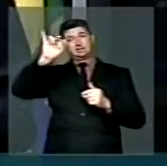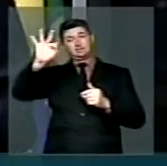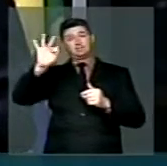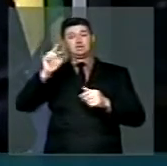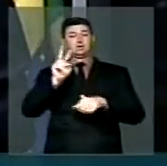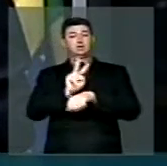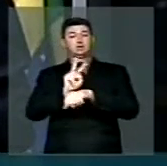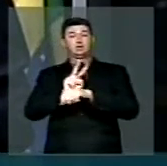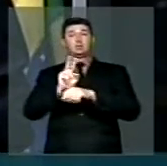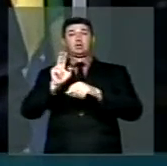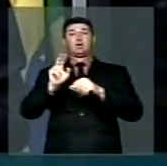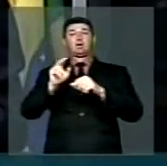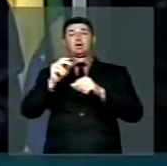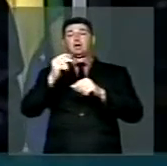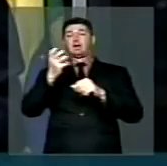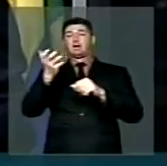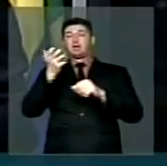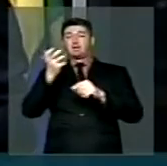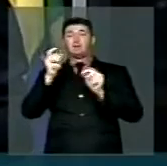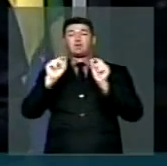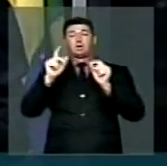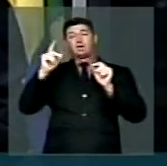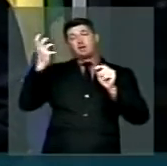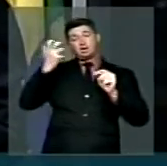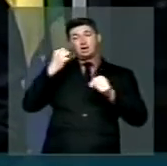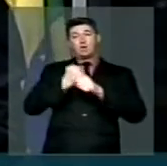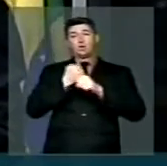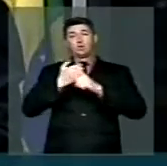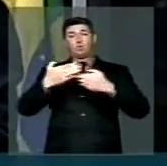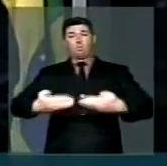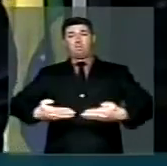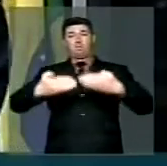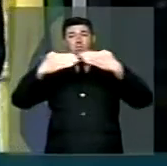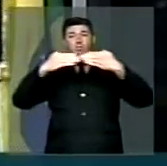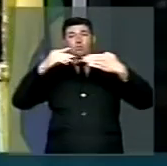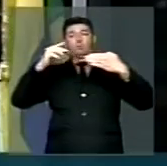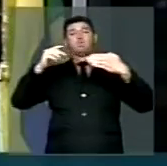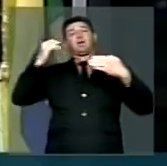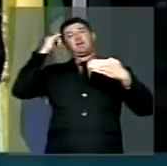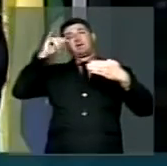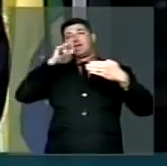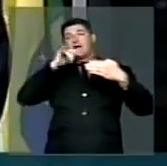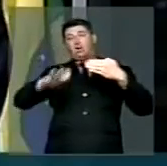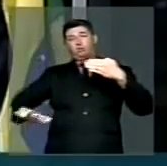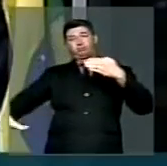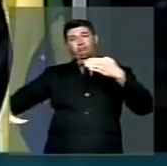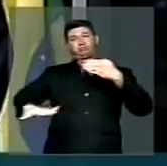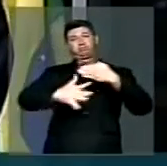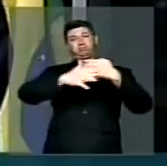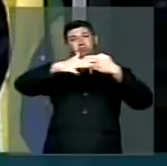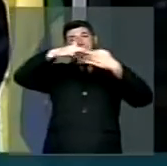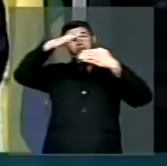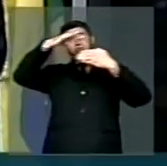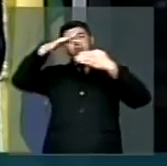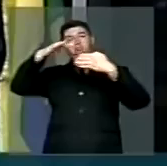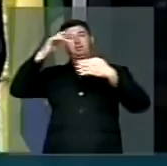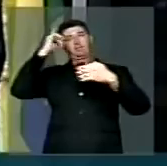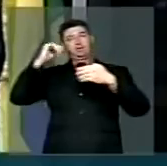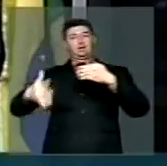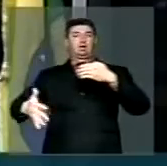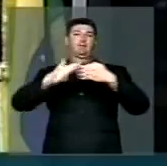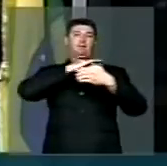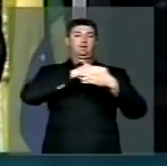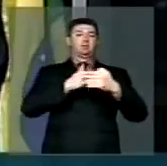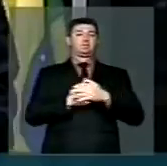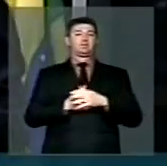muro de contenção para evitar o desbarrancamento das margens do Rio Madeira, sobretudo na capital, Porto Velho, e eu